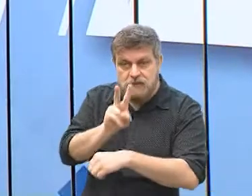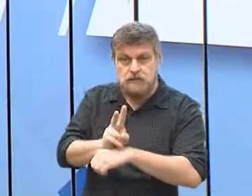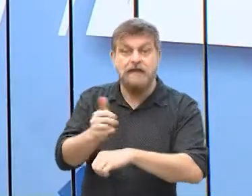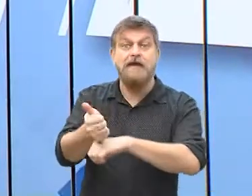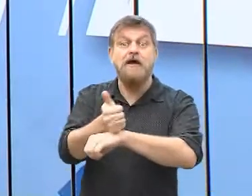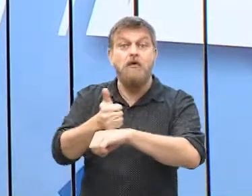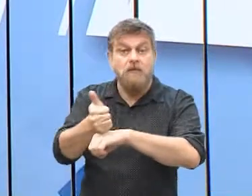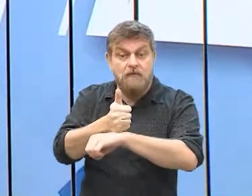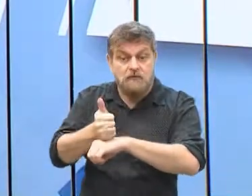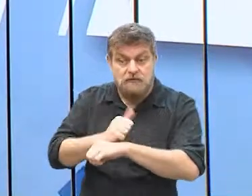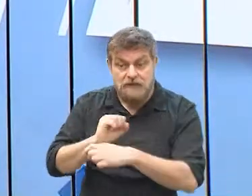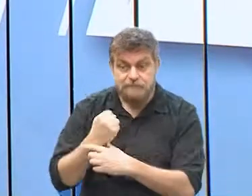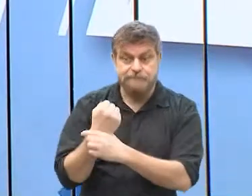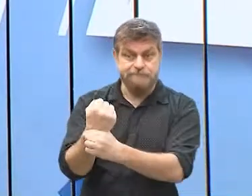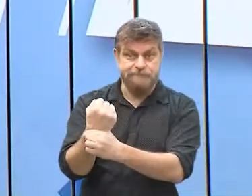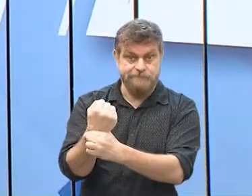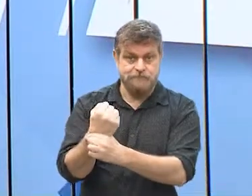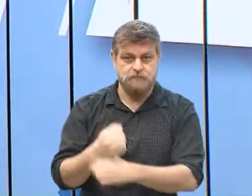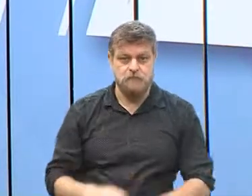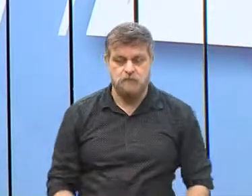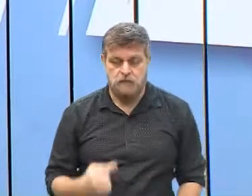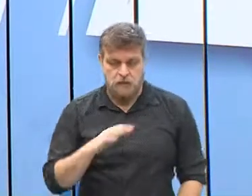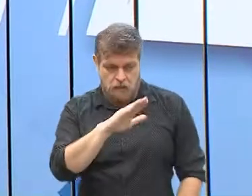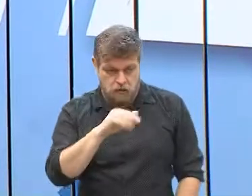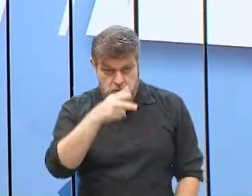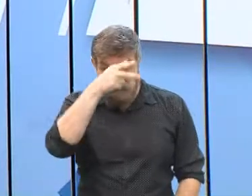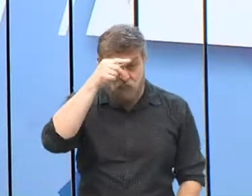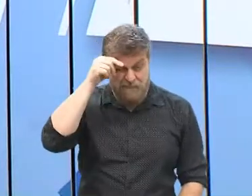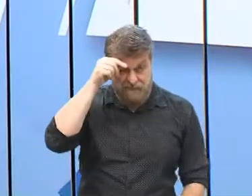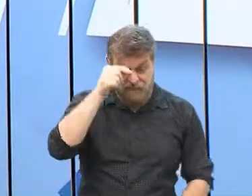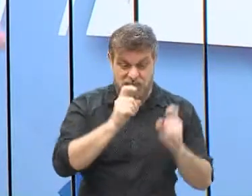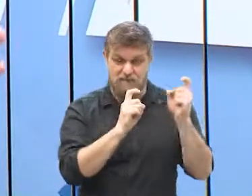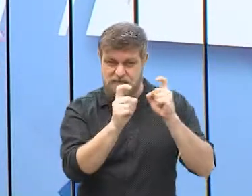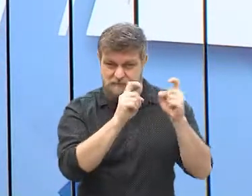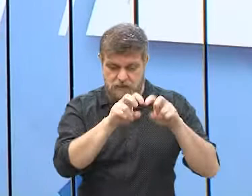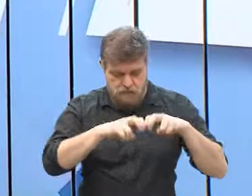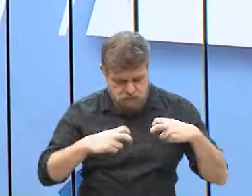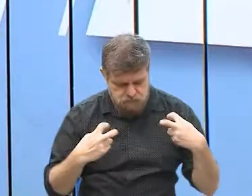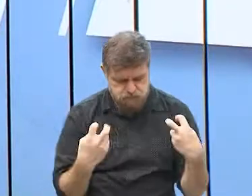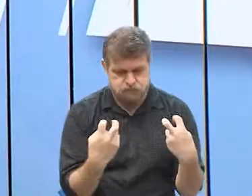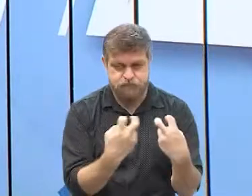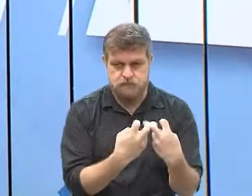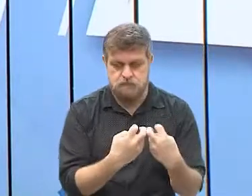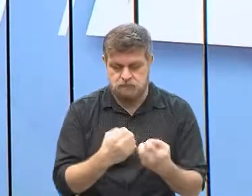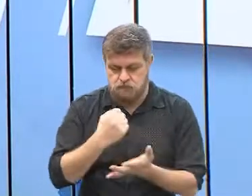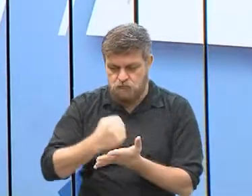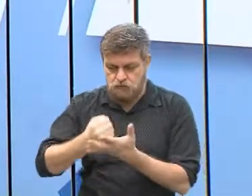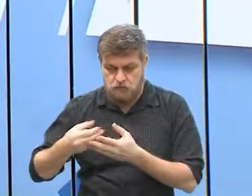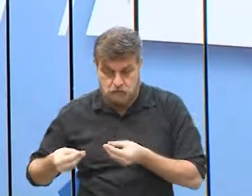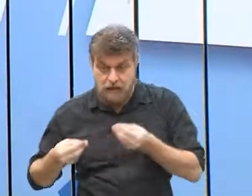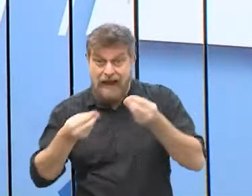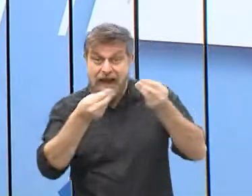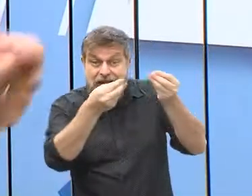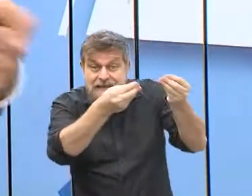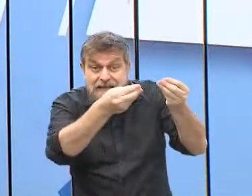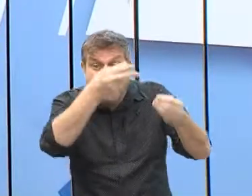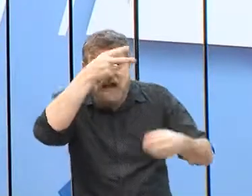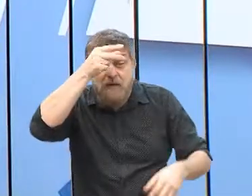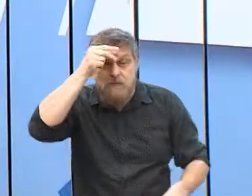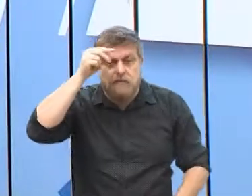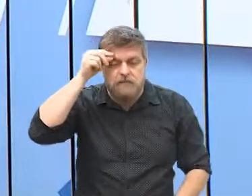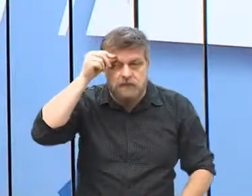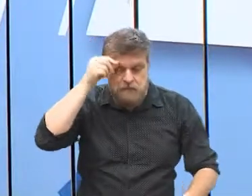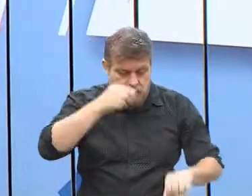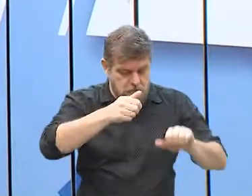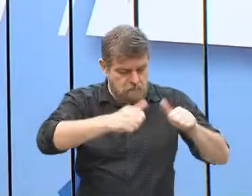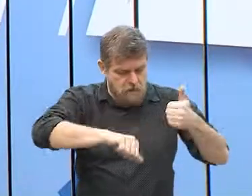das famílias. Nós fizemos uma reunião com o prefeito, eles encaminharam esse protocolo, ele foi muito bem